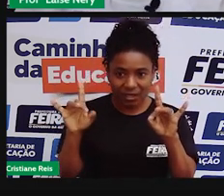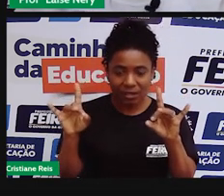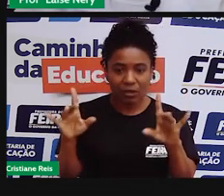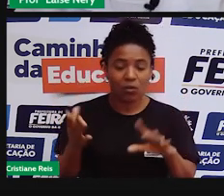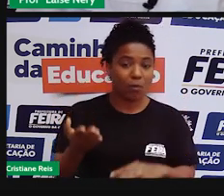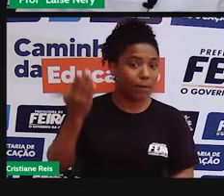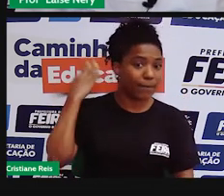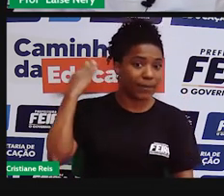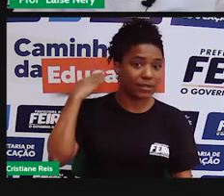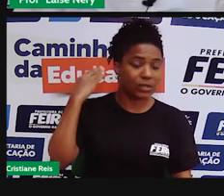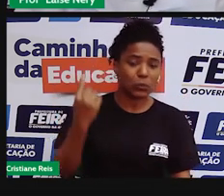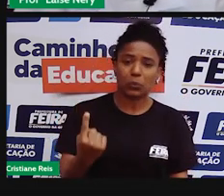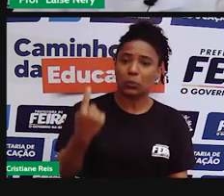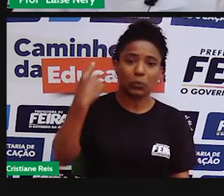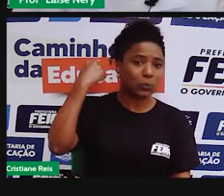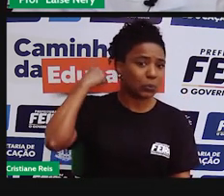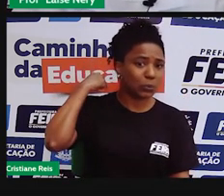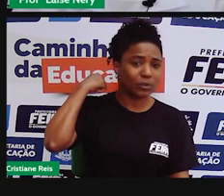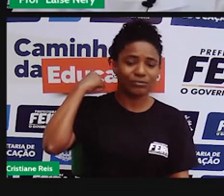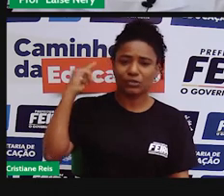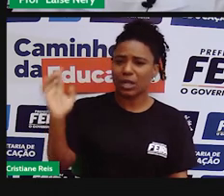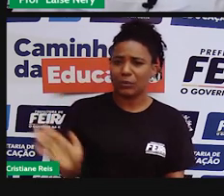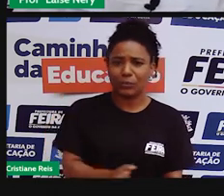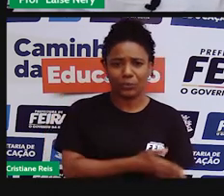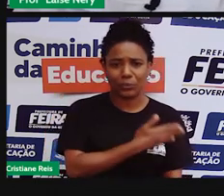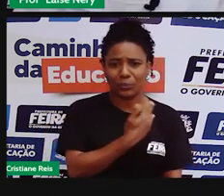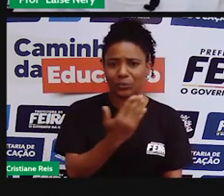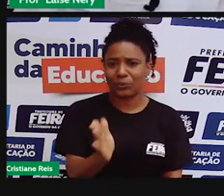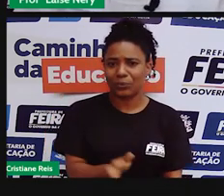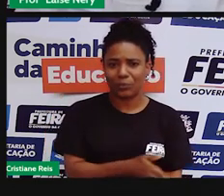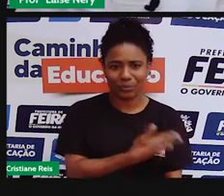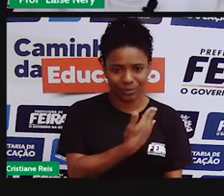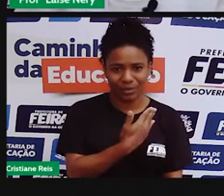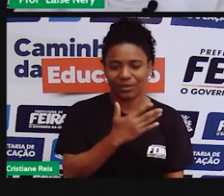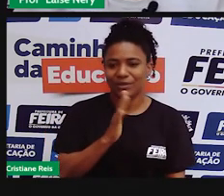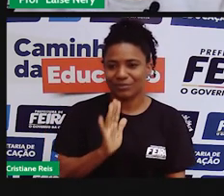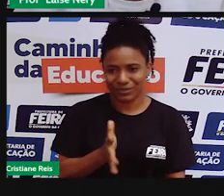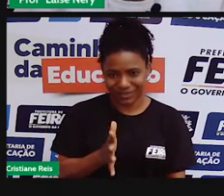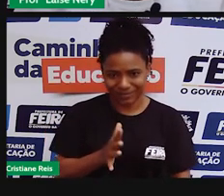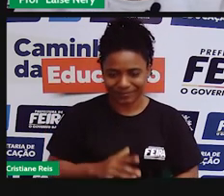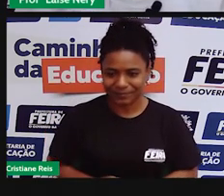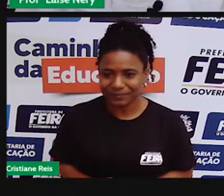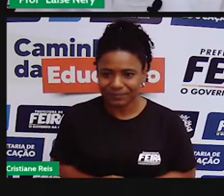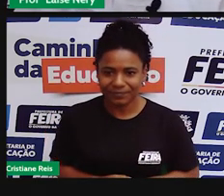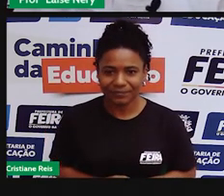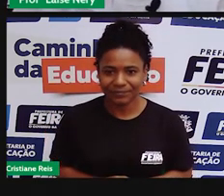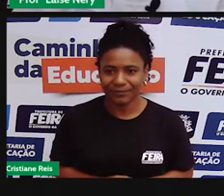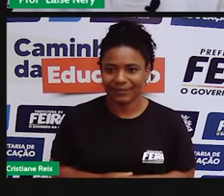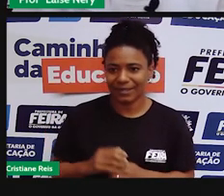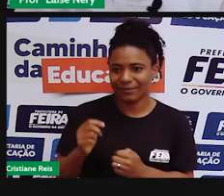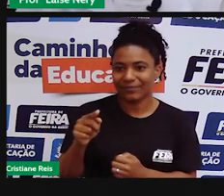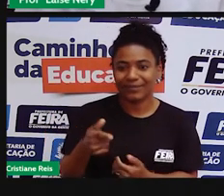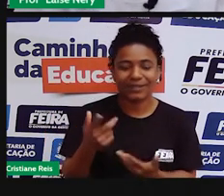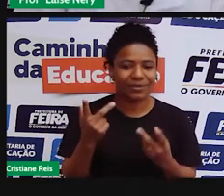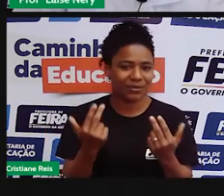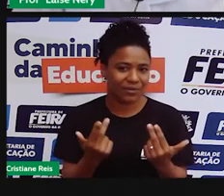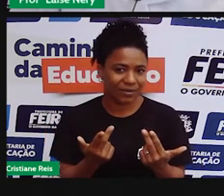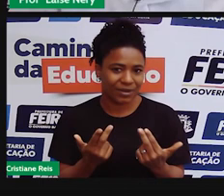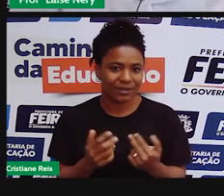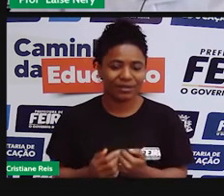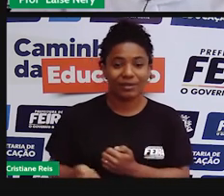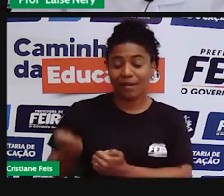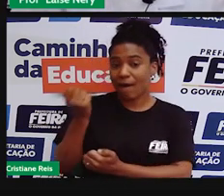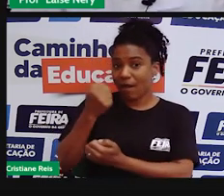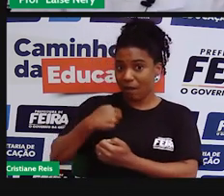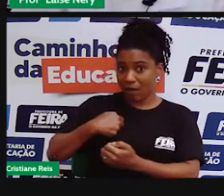pretérito é a mesma coisa que já passou é a mesma coisa de dizer vou usar o mesmo verbo cantar e dizer